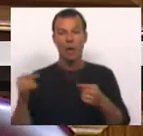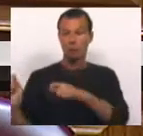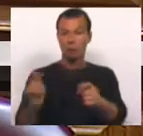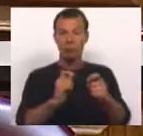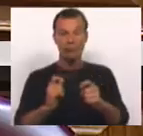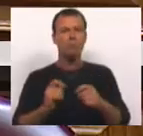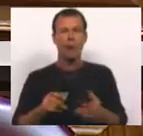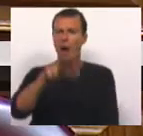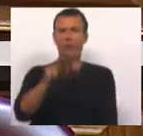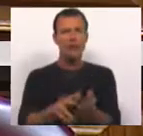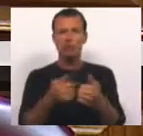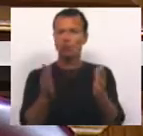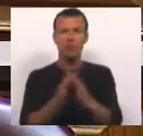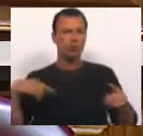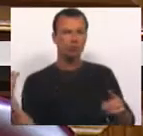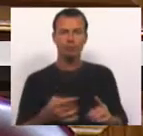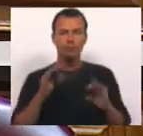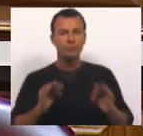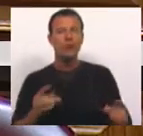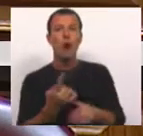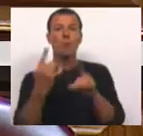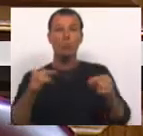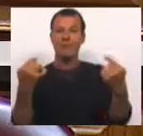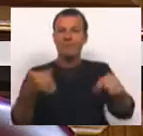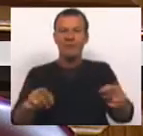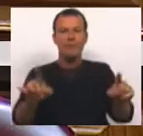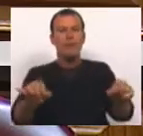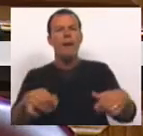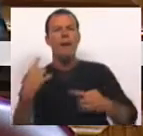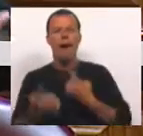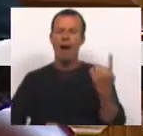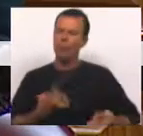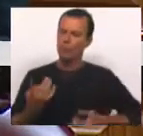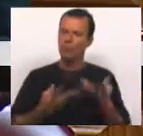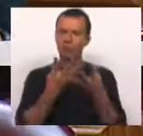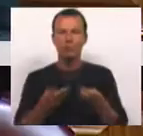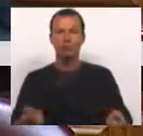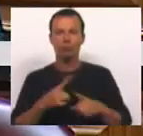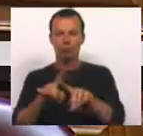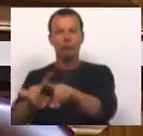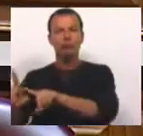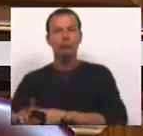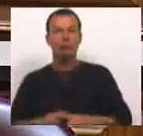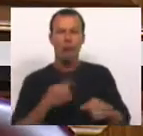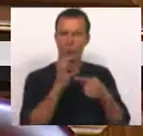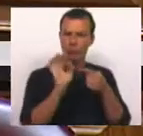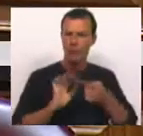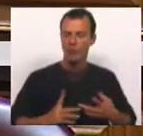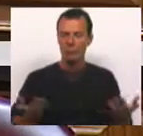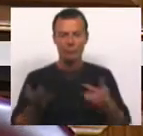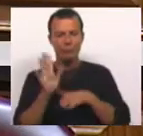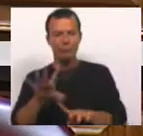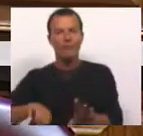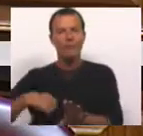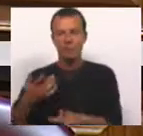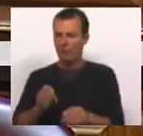os aprovasse a todos, porque eles trazem também algumas soluções diferentes em alguns aspectos. Por exemplo, os Verdes,